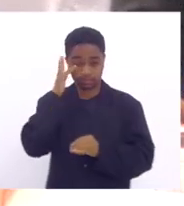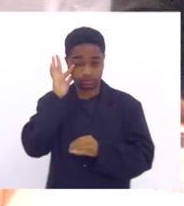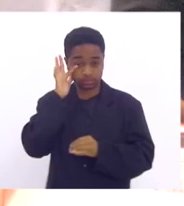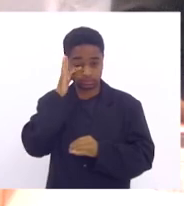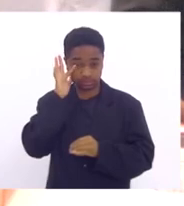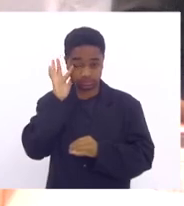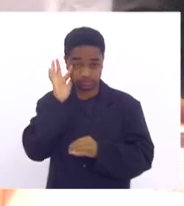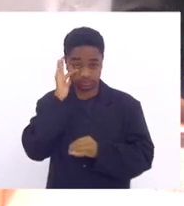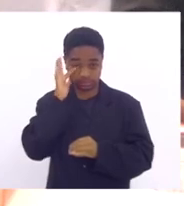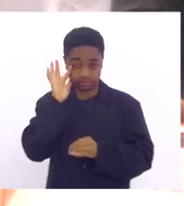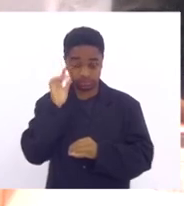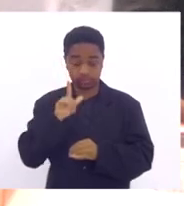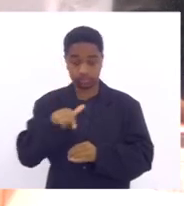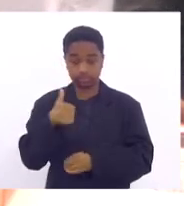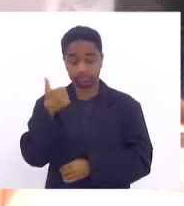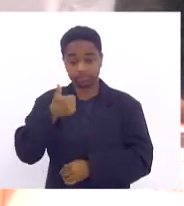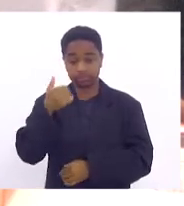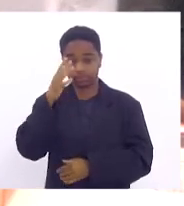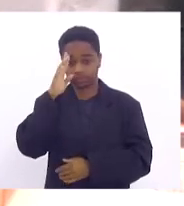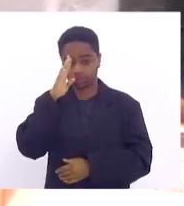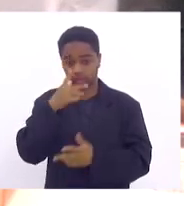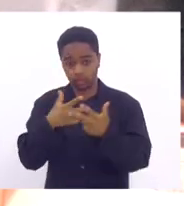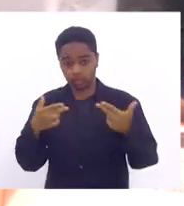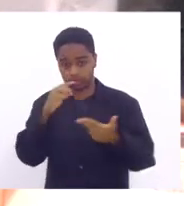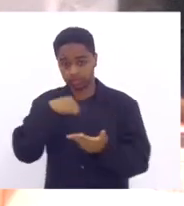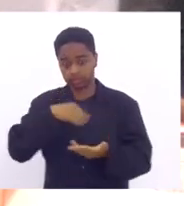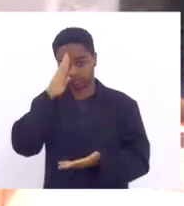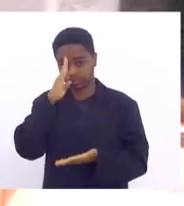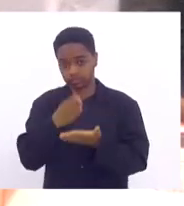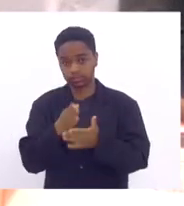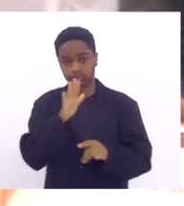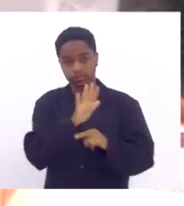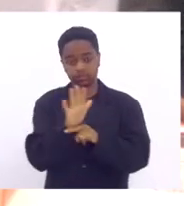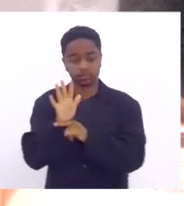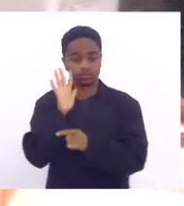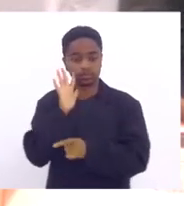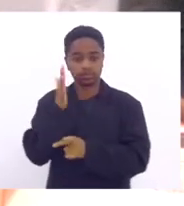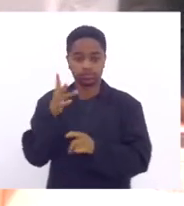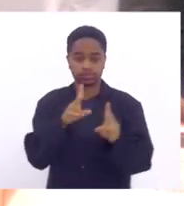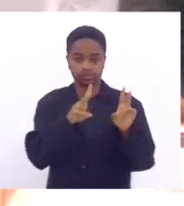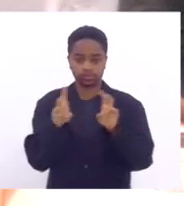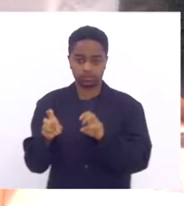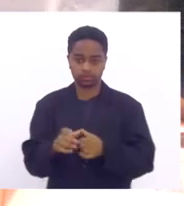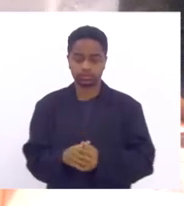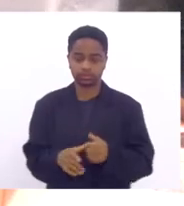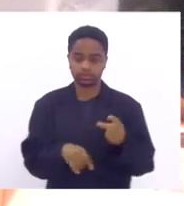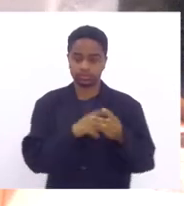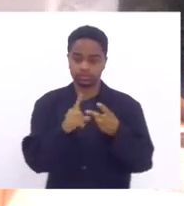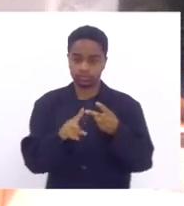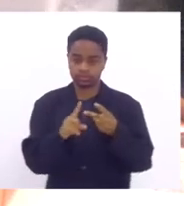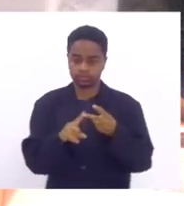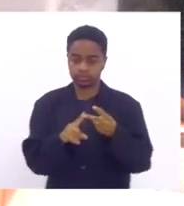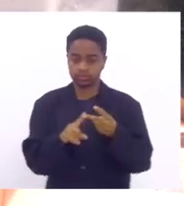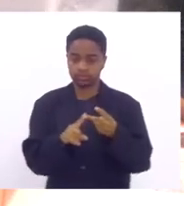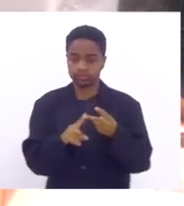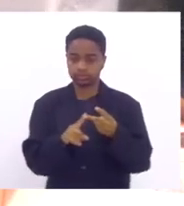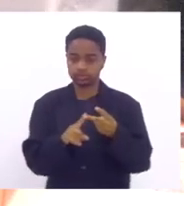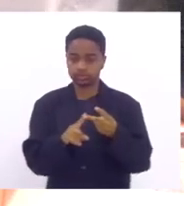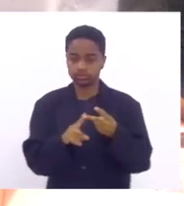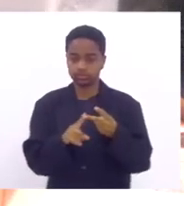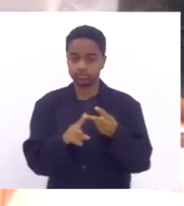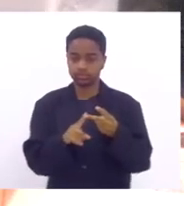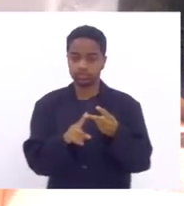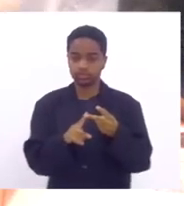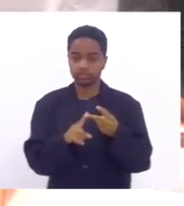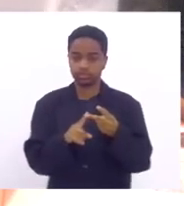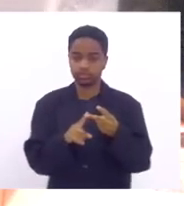que ajuda ali auxiliaria muito a solucionar essa posição a segunda da a segunda cautela